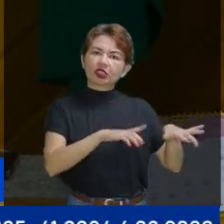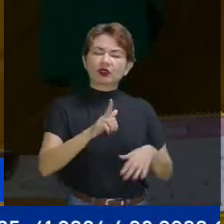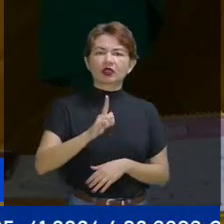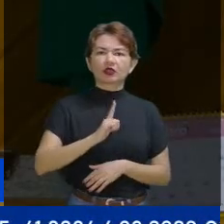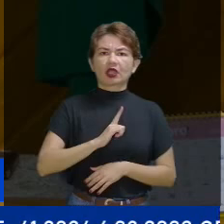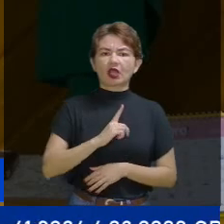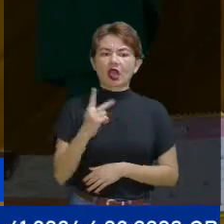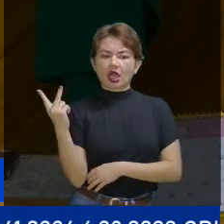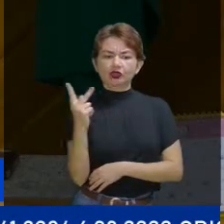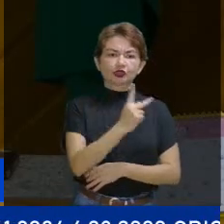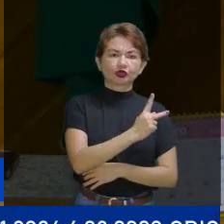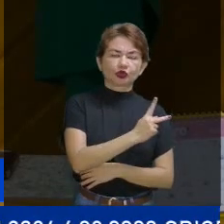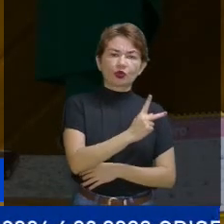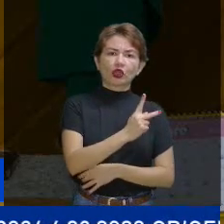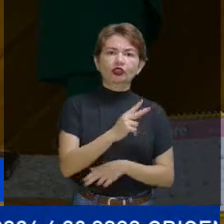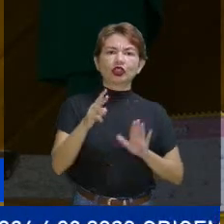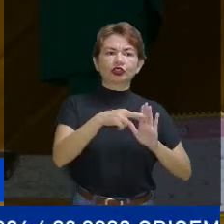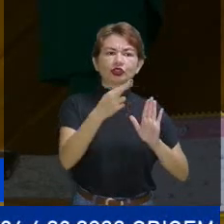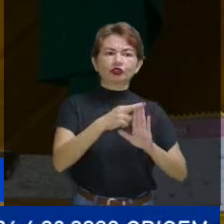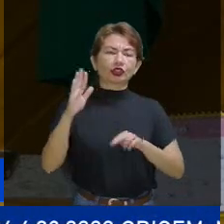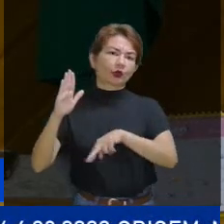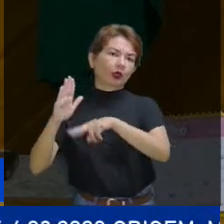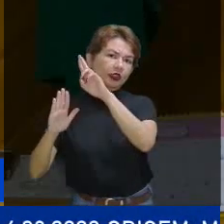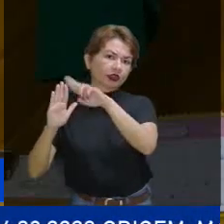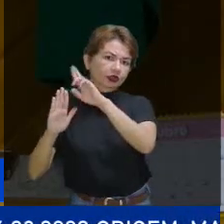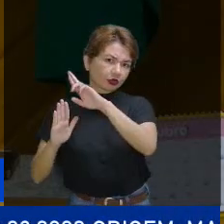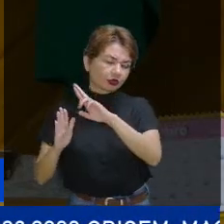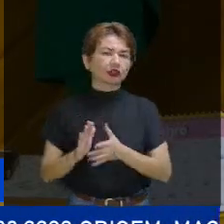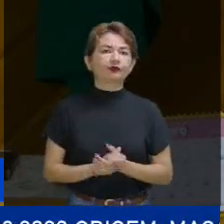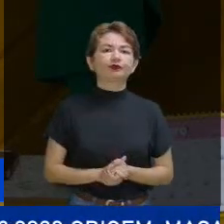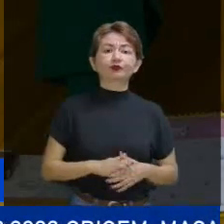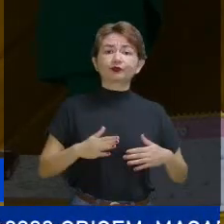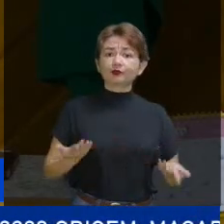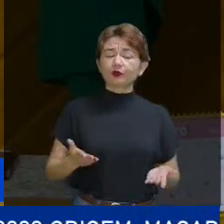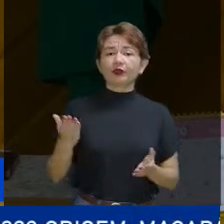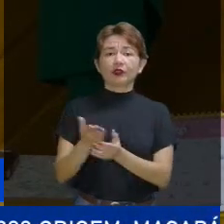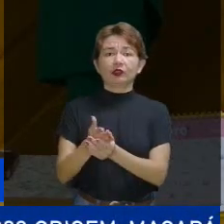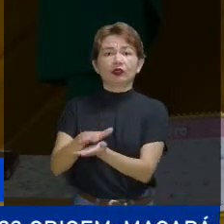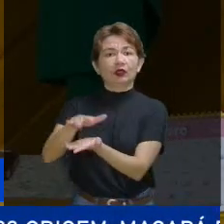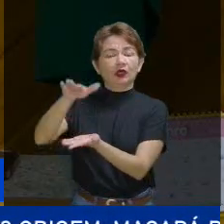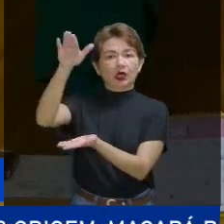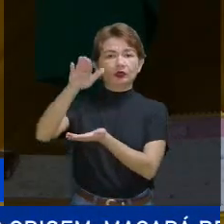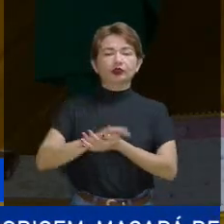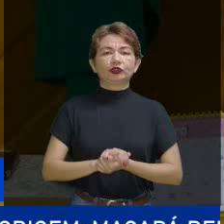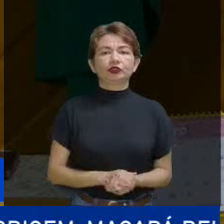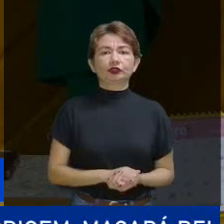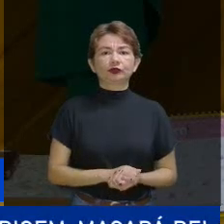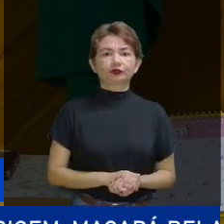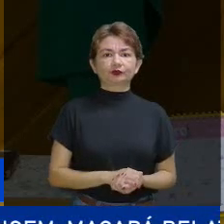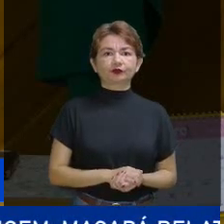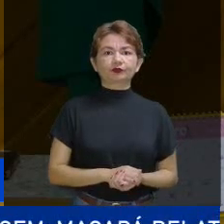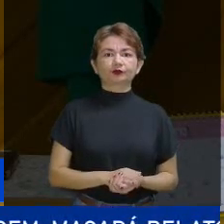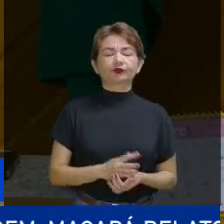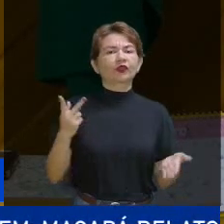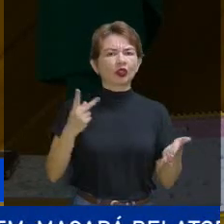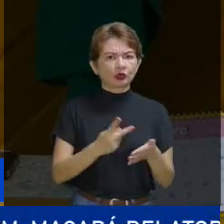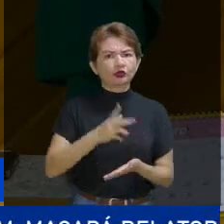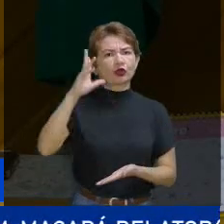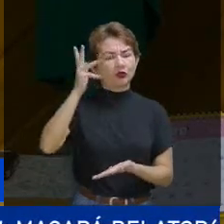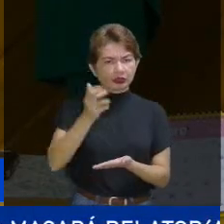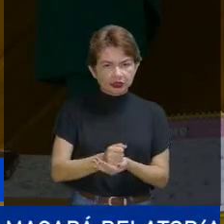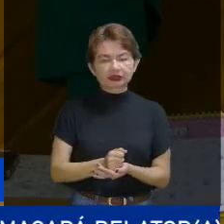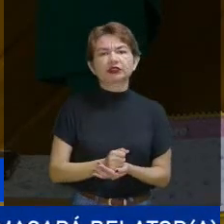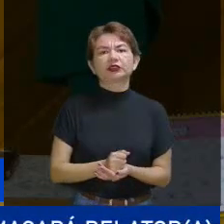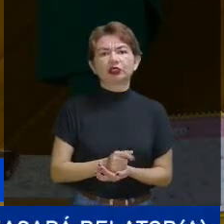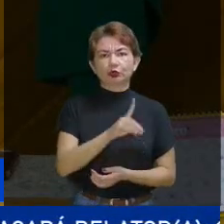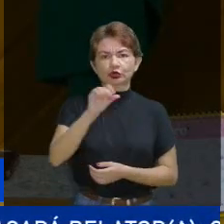tínhamos em vigor as resoluções 599 e o caso dos autos, em que houve uma decisão